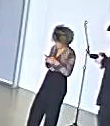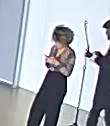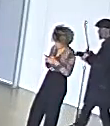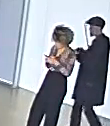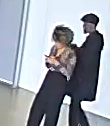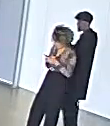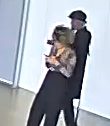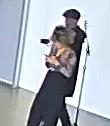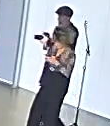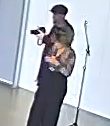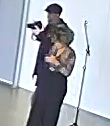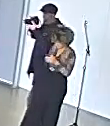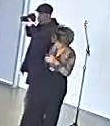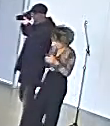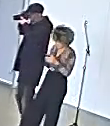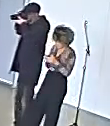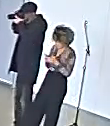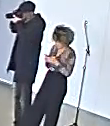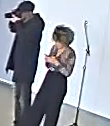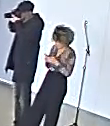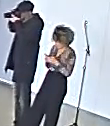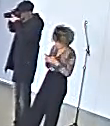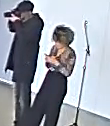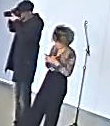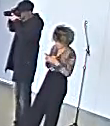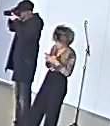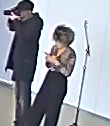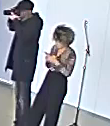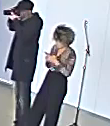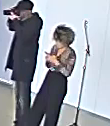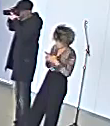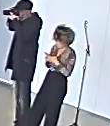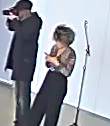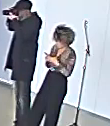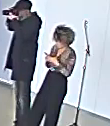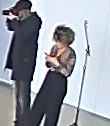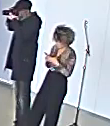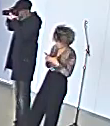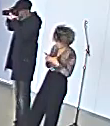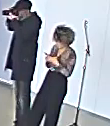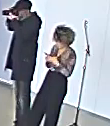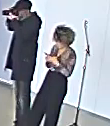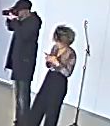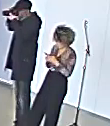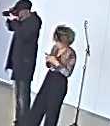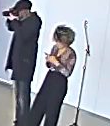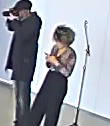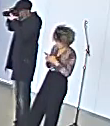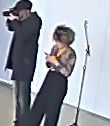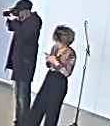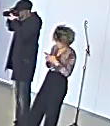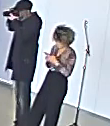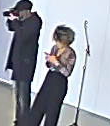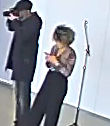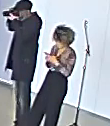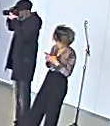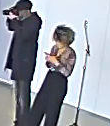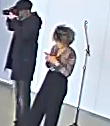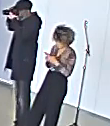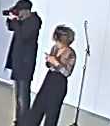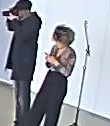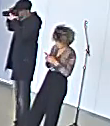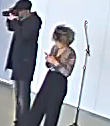isso, de forma muito simples, eu decidi iniciar meu texto cumprimentando e felicitando a todas as irmãs aqui